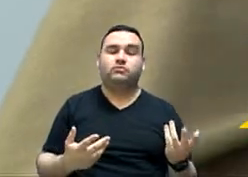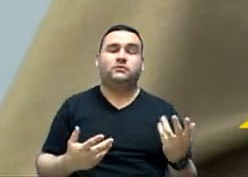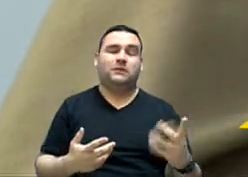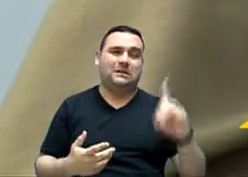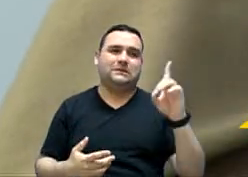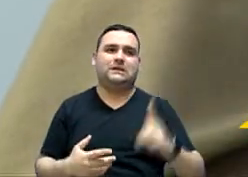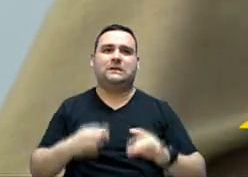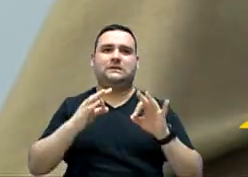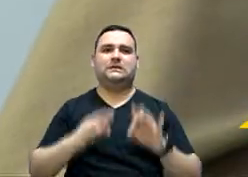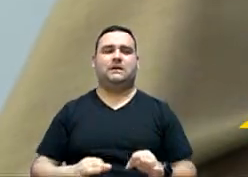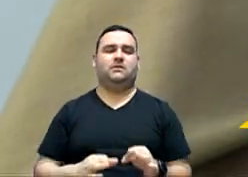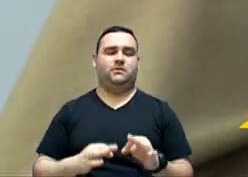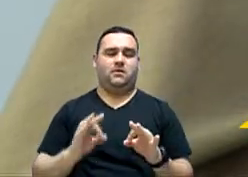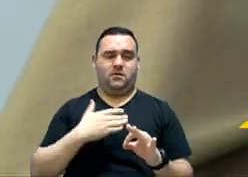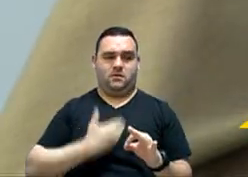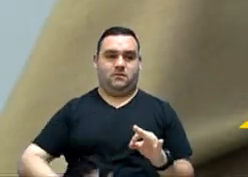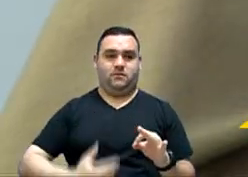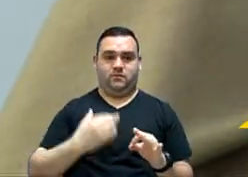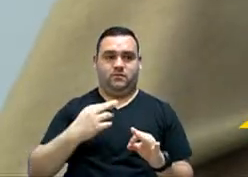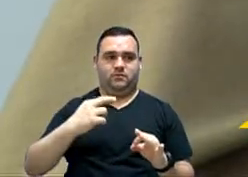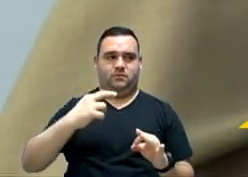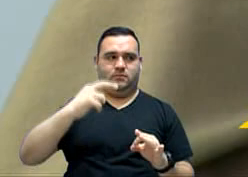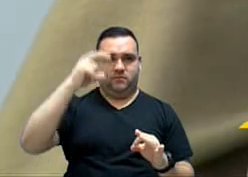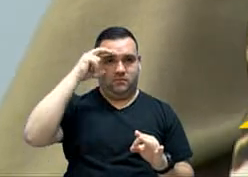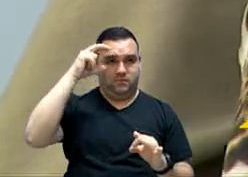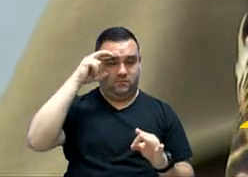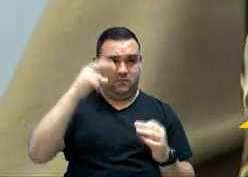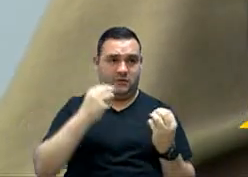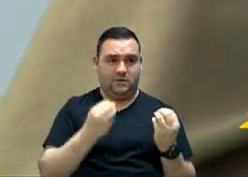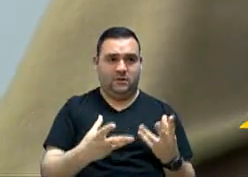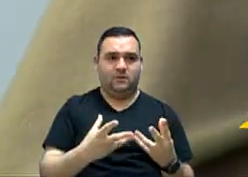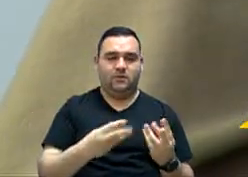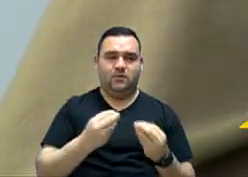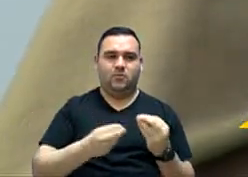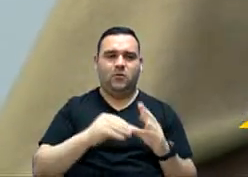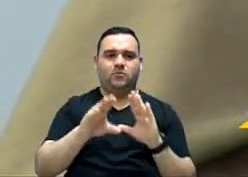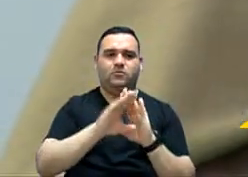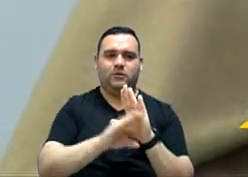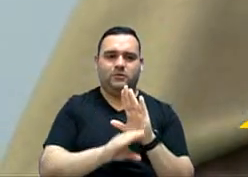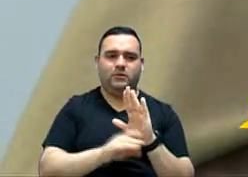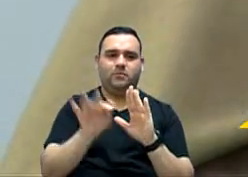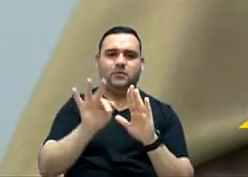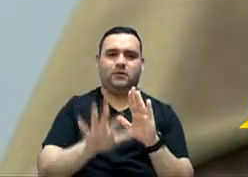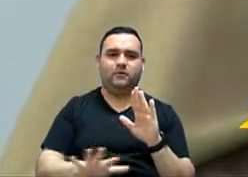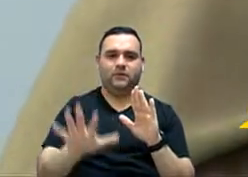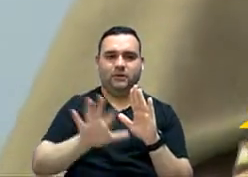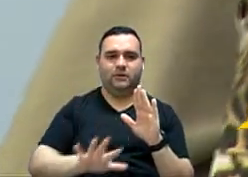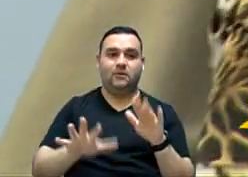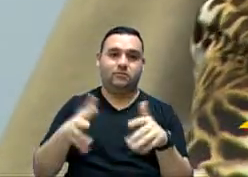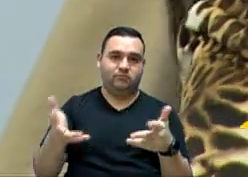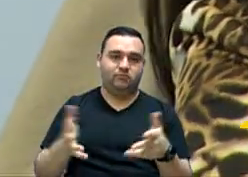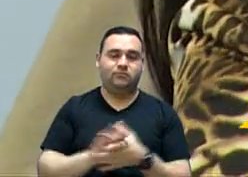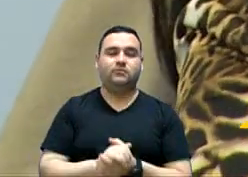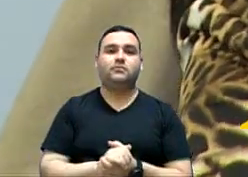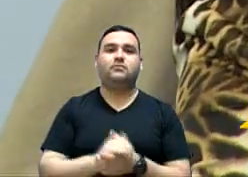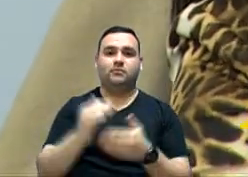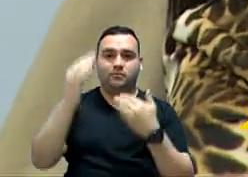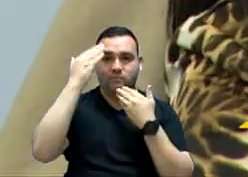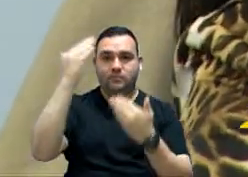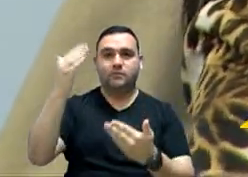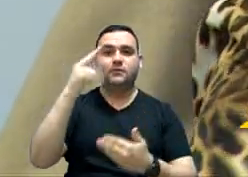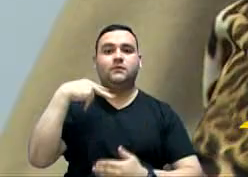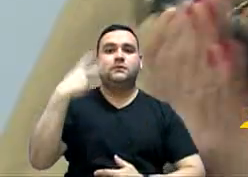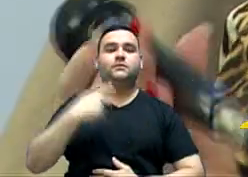a dignidade humana que o governo Crespo está ofertando através dos programas federais, né, vereadora Eara?